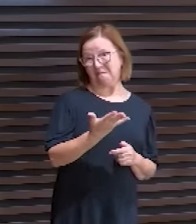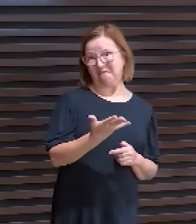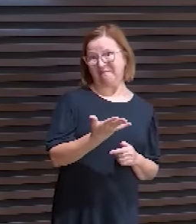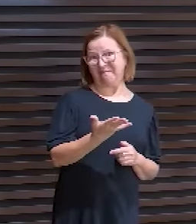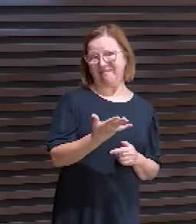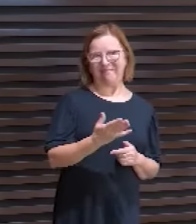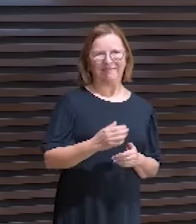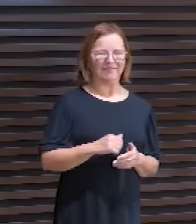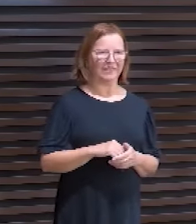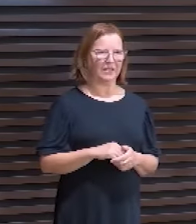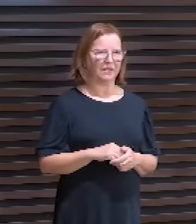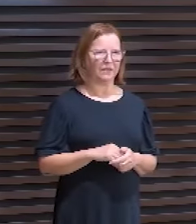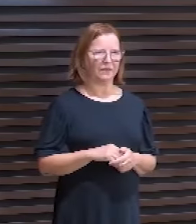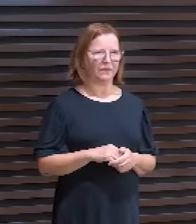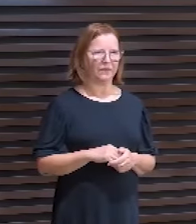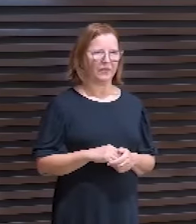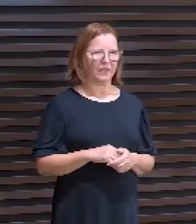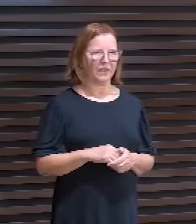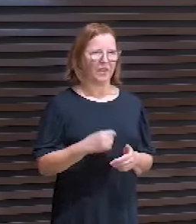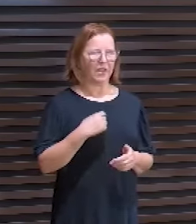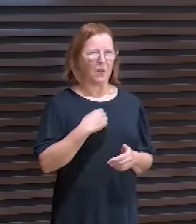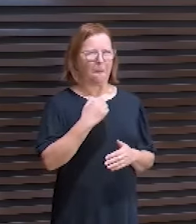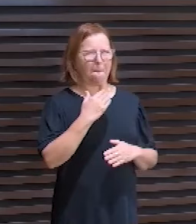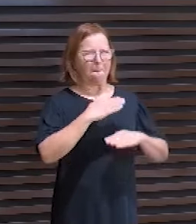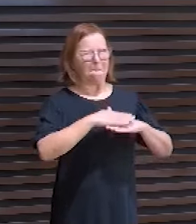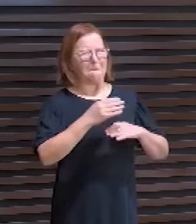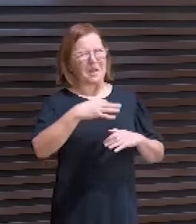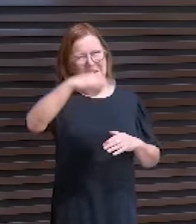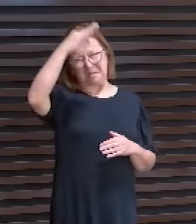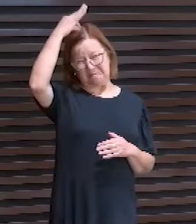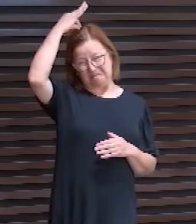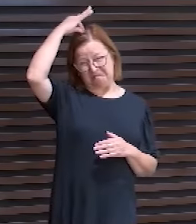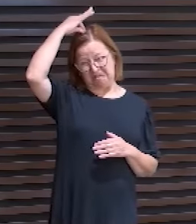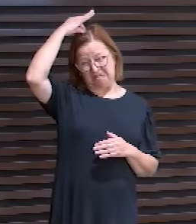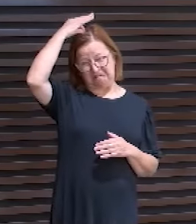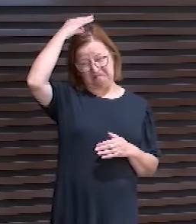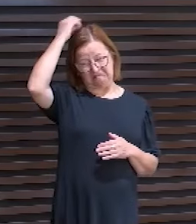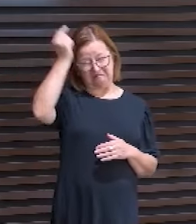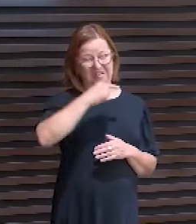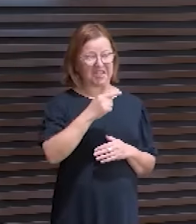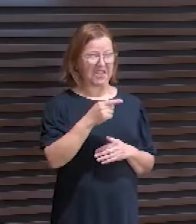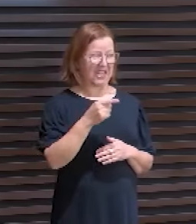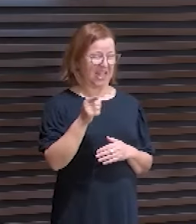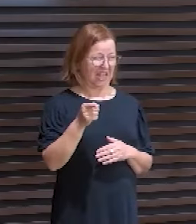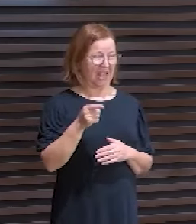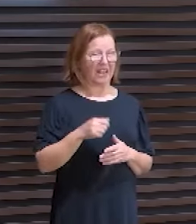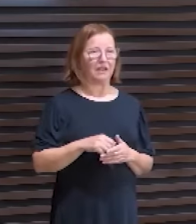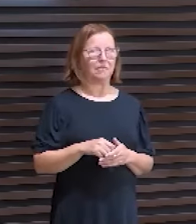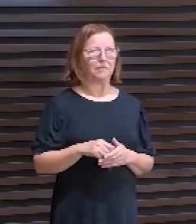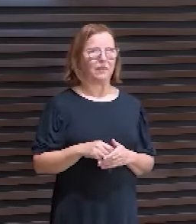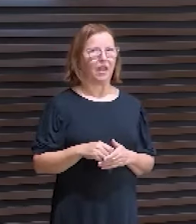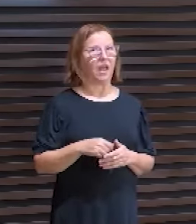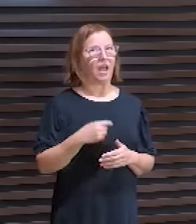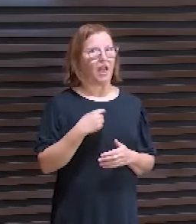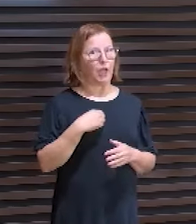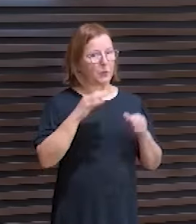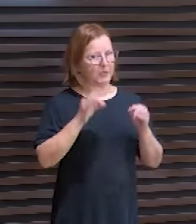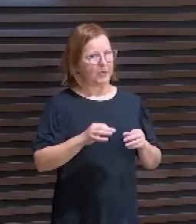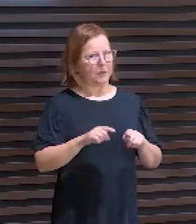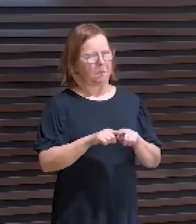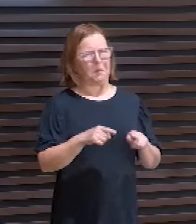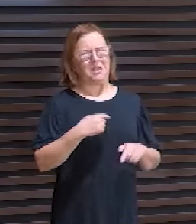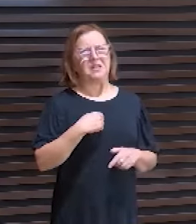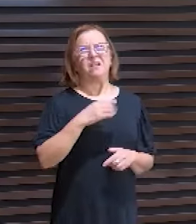bonzinho eu sou mais espiritual afinal de contas eu tenho razão mas eu vou ficar quieto porque é